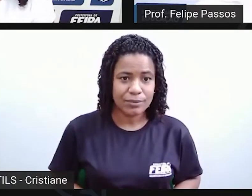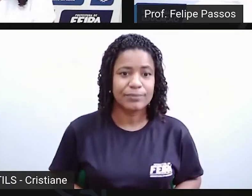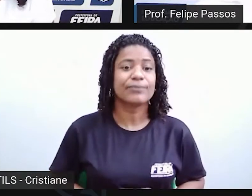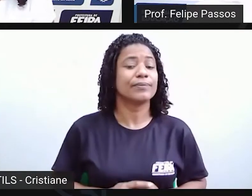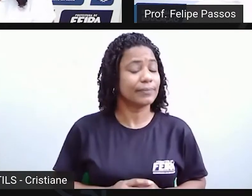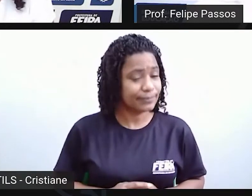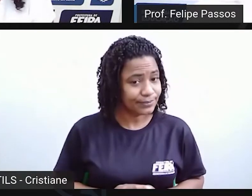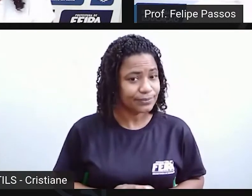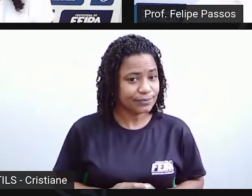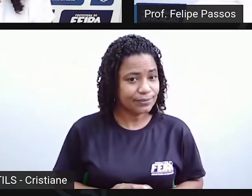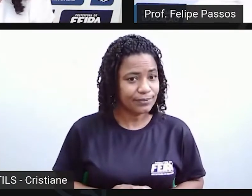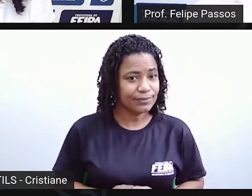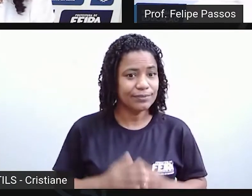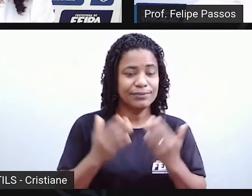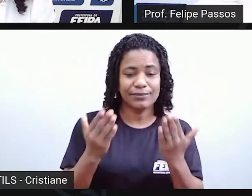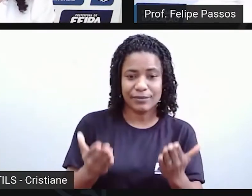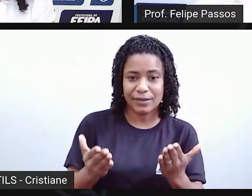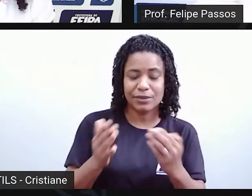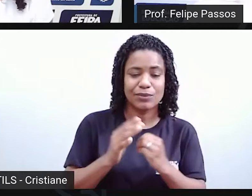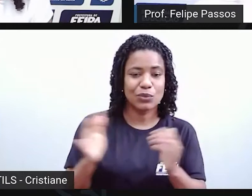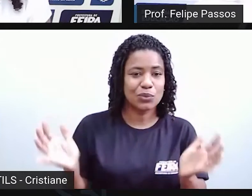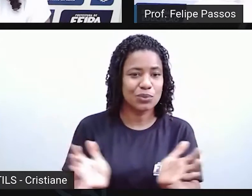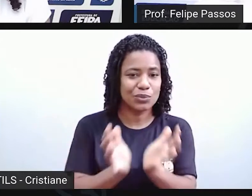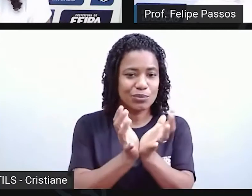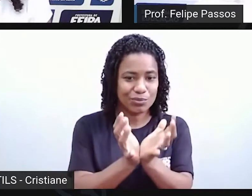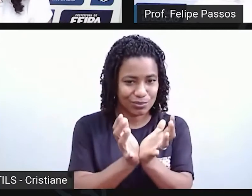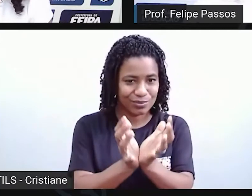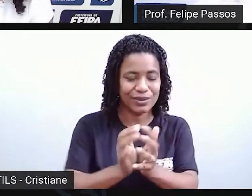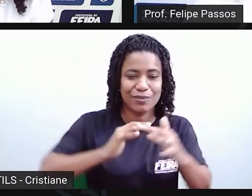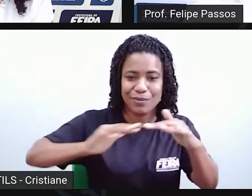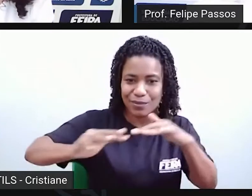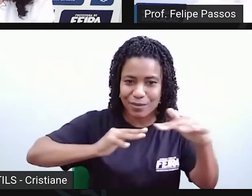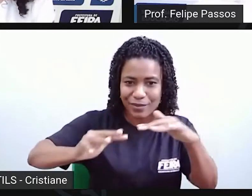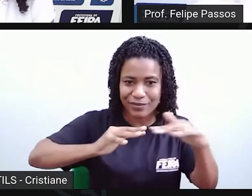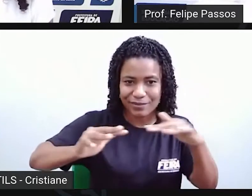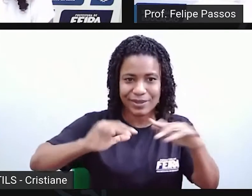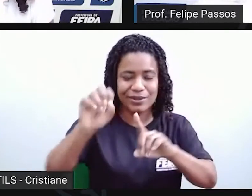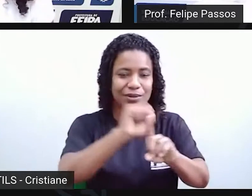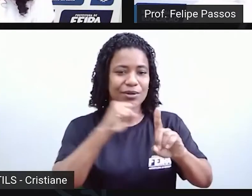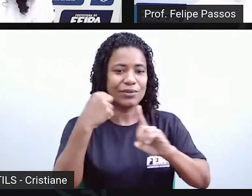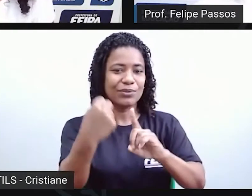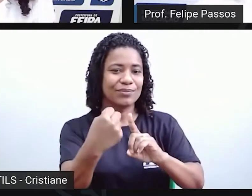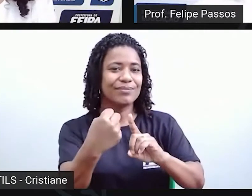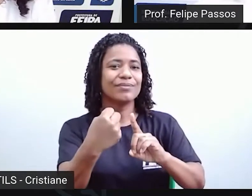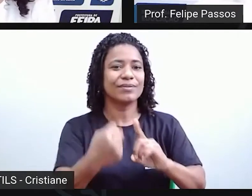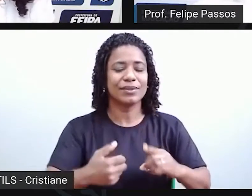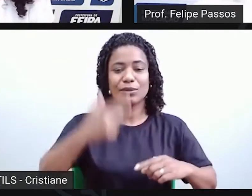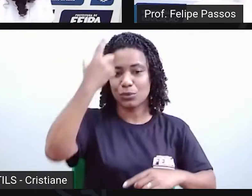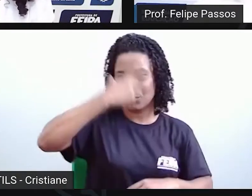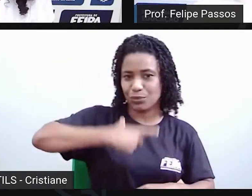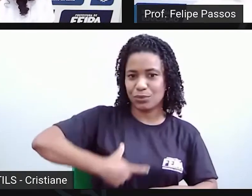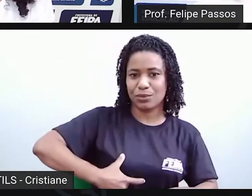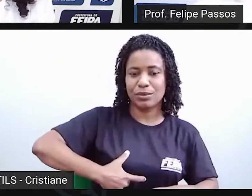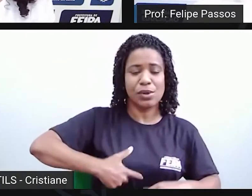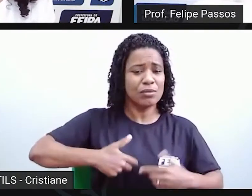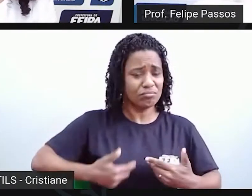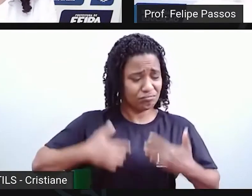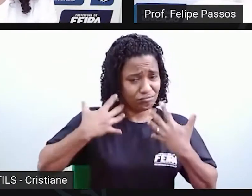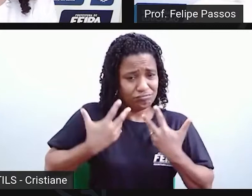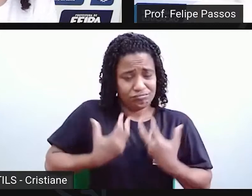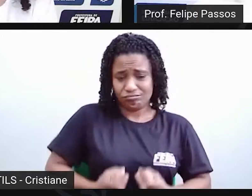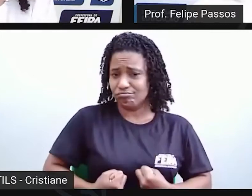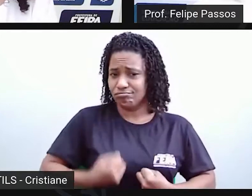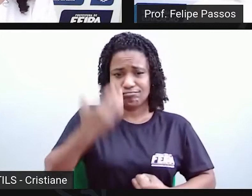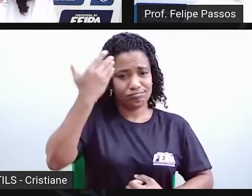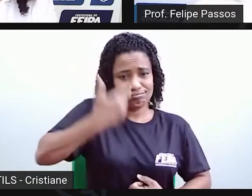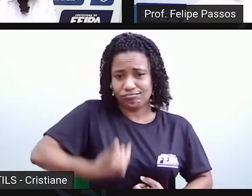que é essencialmente um movimento sobre autoaceitação e autoacolhimento de quem você é e do corpo que